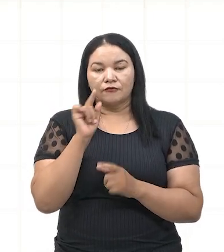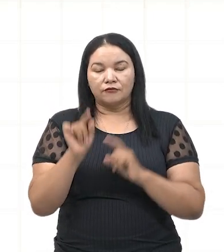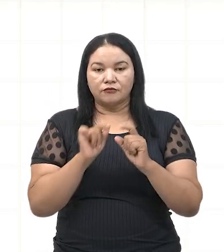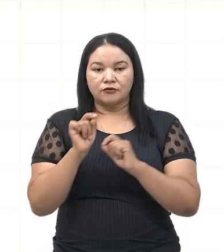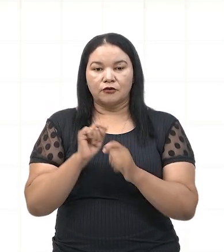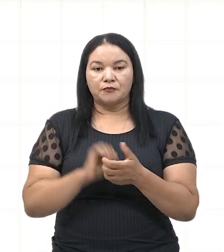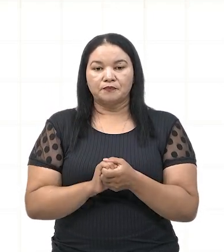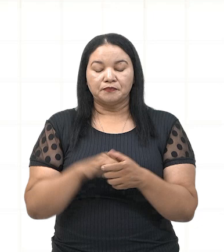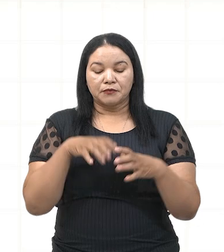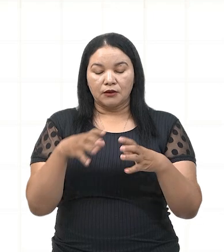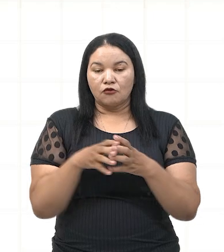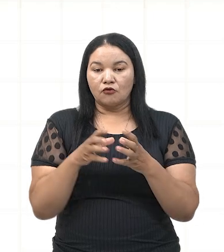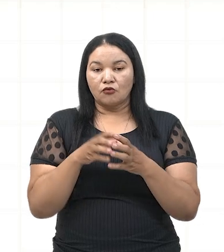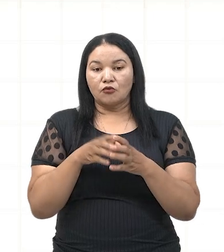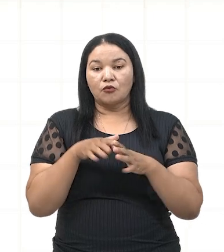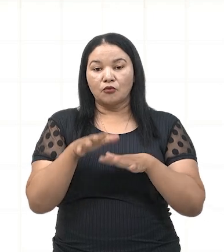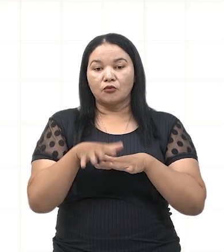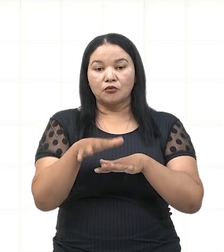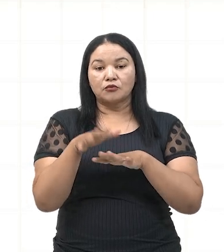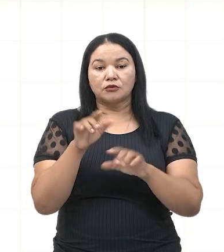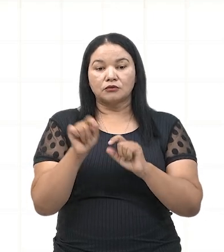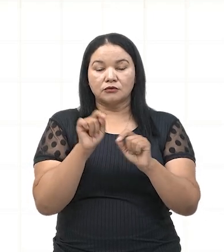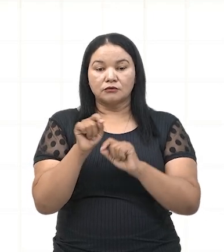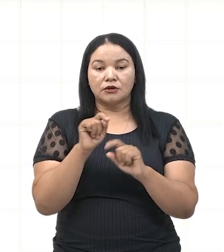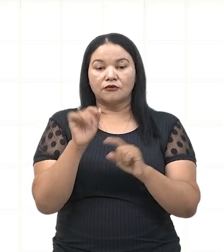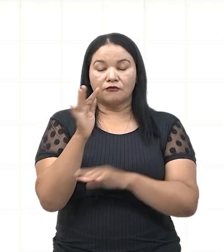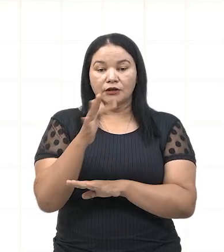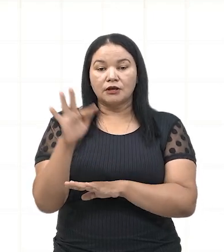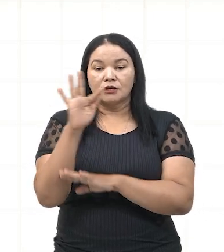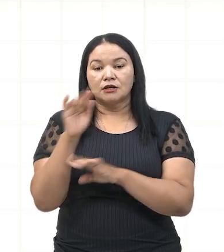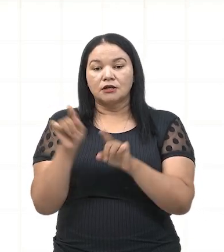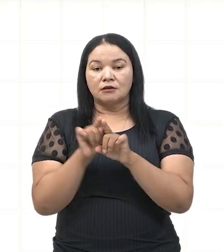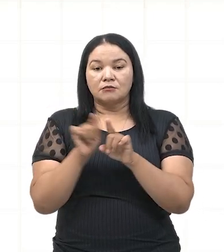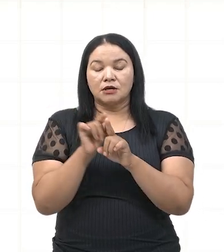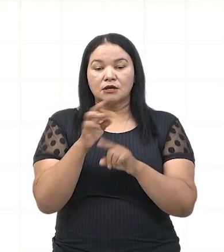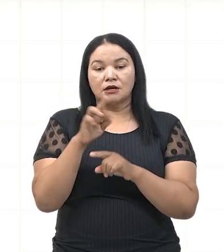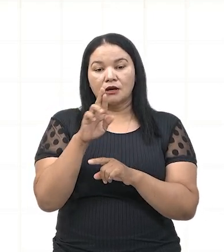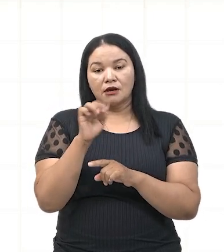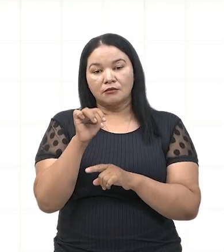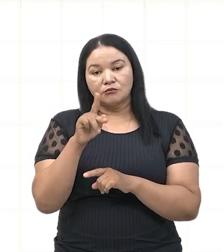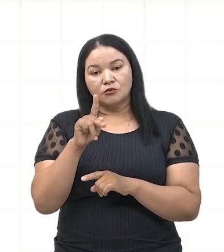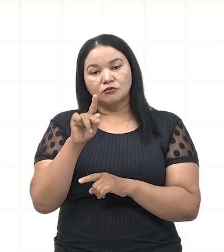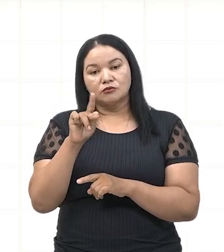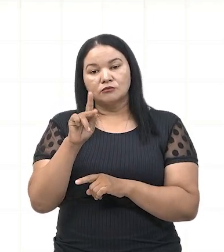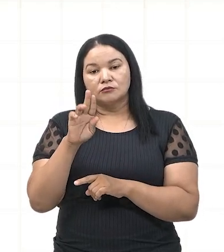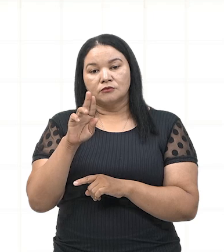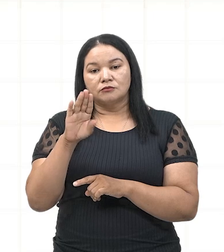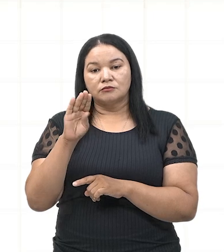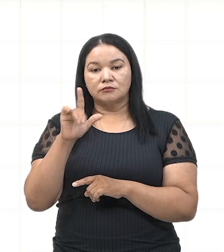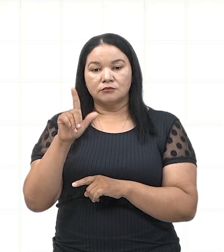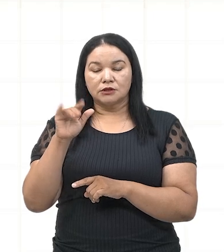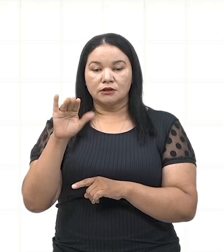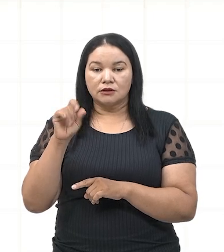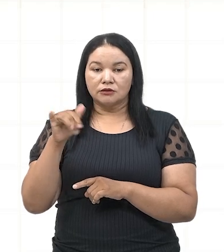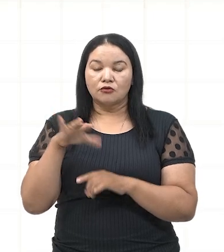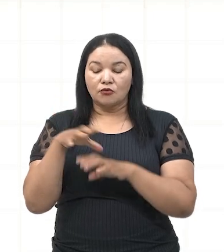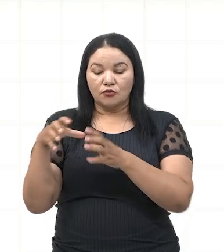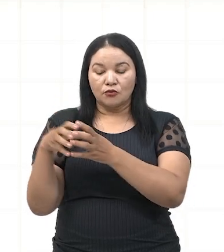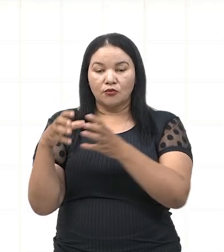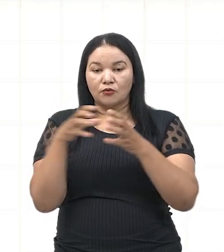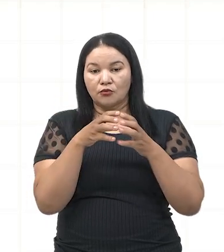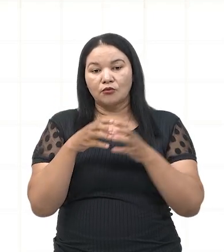um movimento entre federalistas e republicanos. Dois grupos diferenciados que vão estar ali